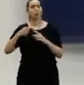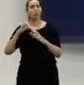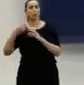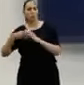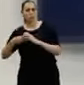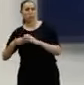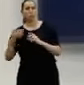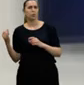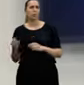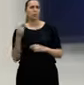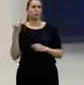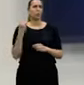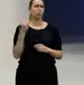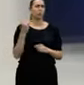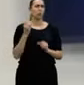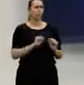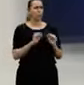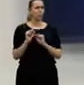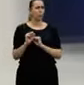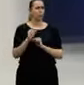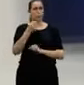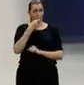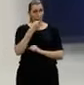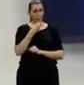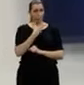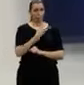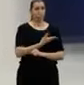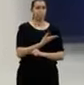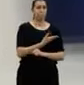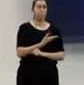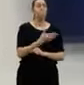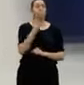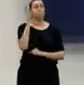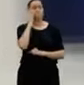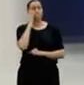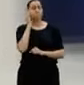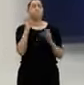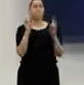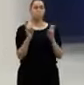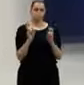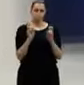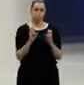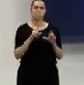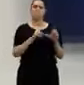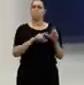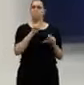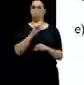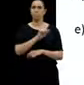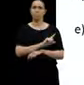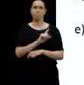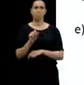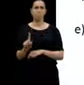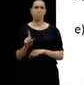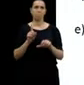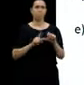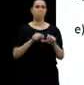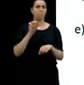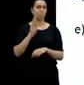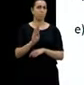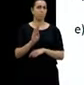são tão importantes como possíveis tratamentos. Então, sabendo sobre isso, eu já sei que a letra A não é. Letra